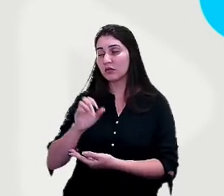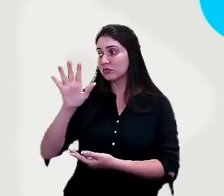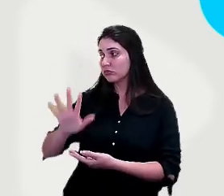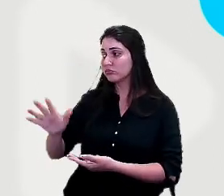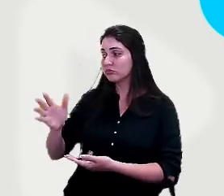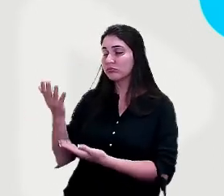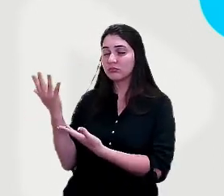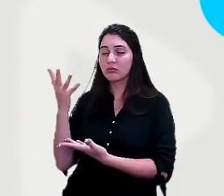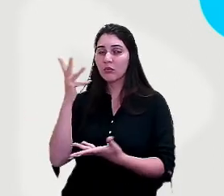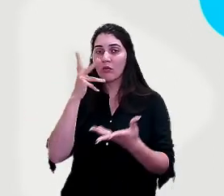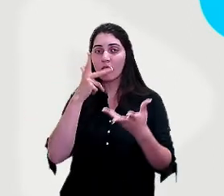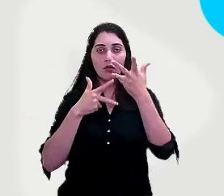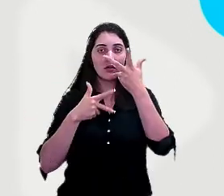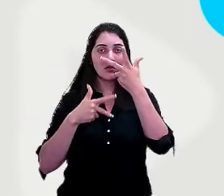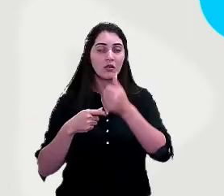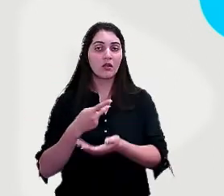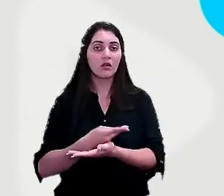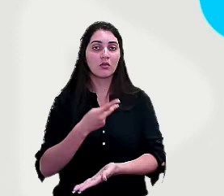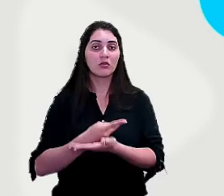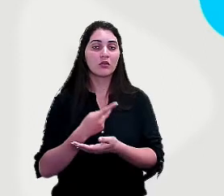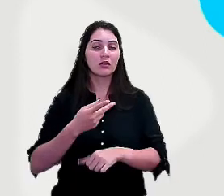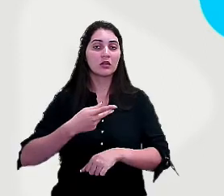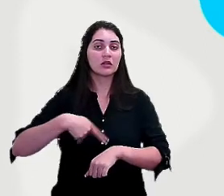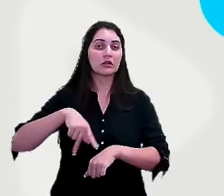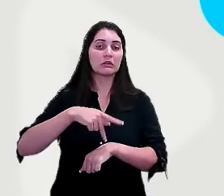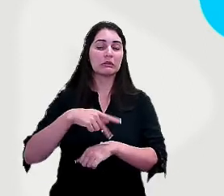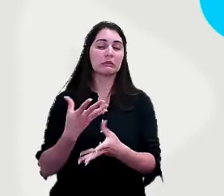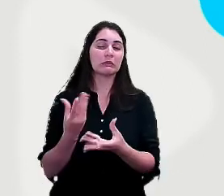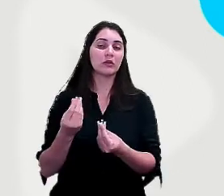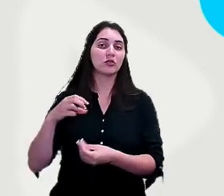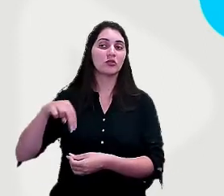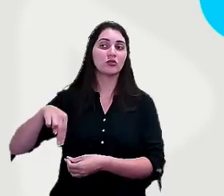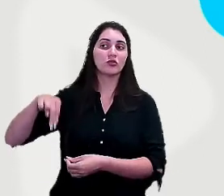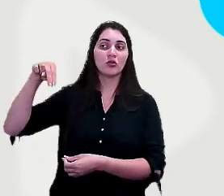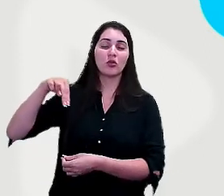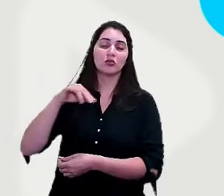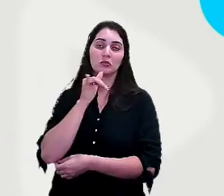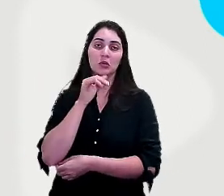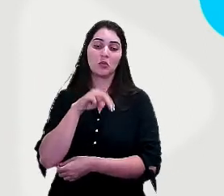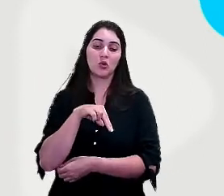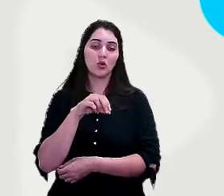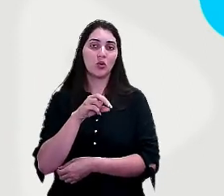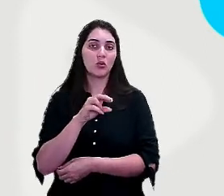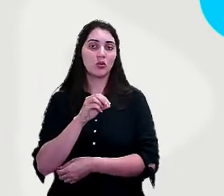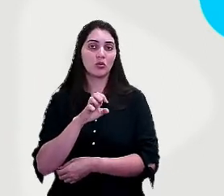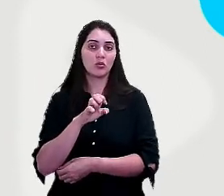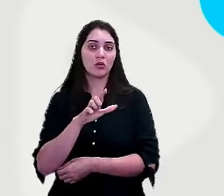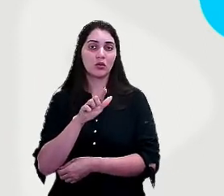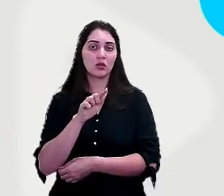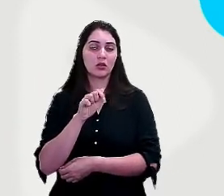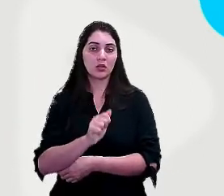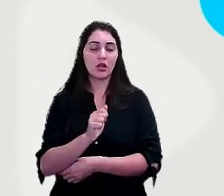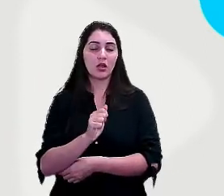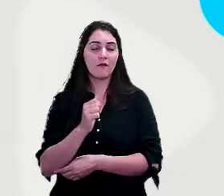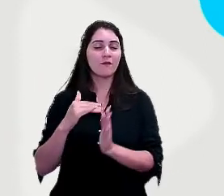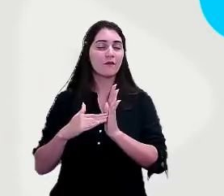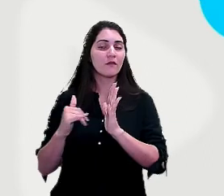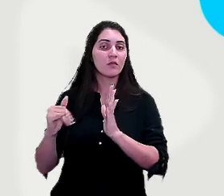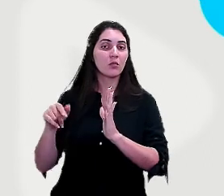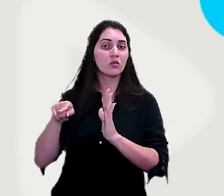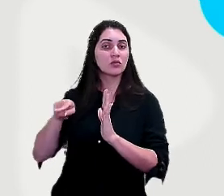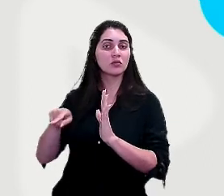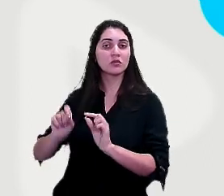muito bela. Acontece bastante nos países nórdicos, também na região da Noruega. Então são fiordes famosíssimos também. E